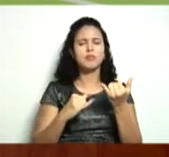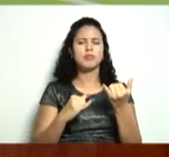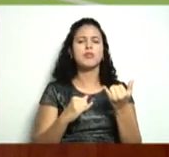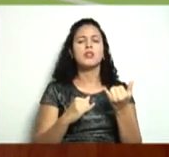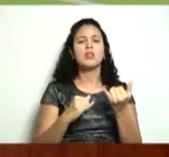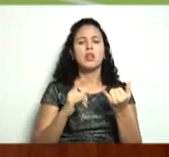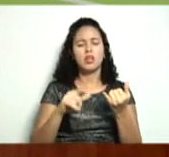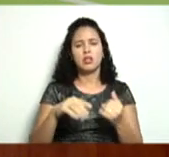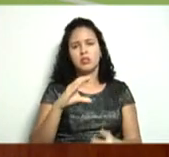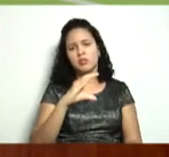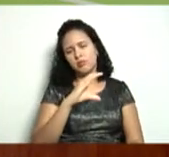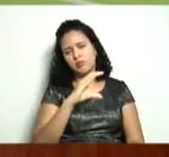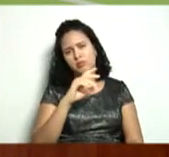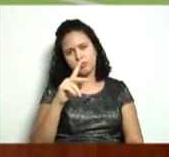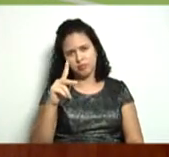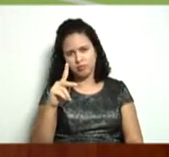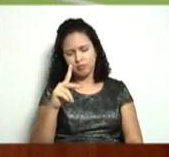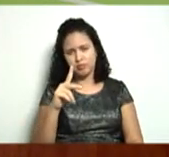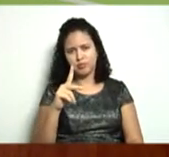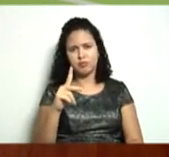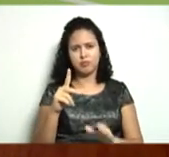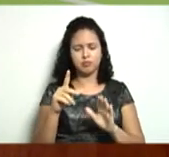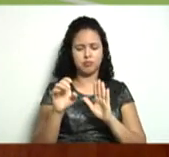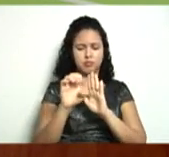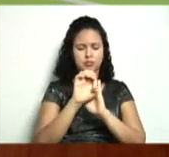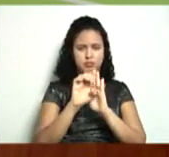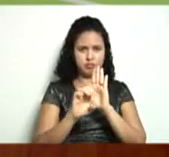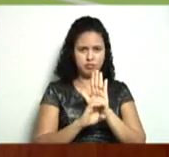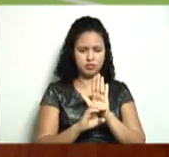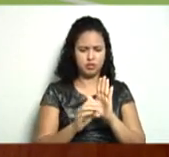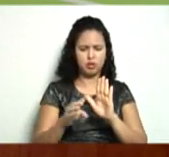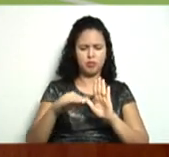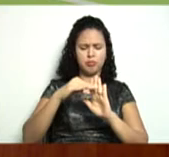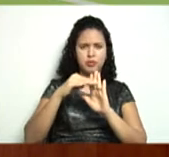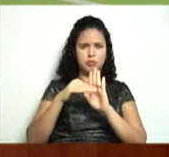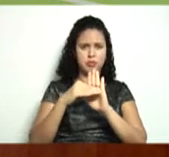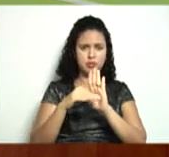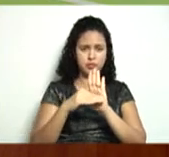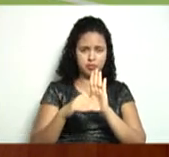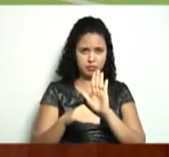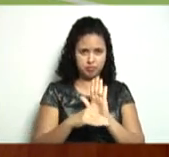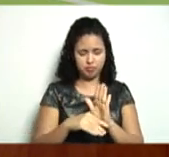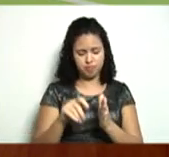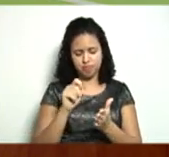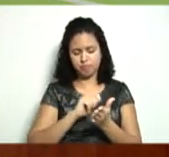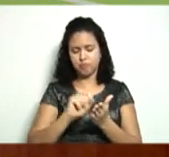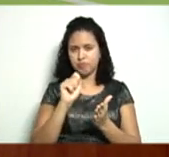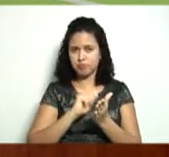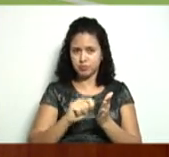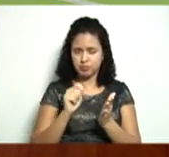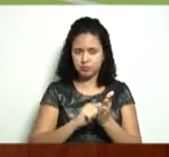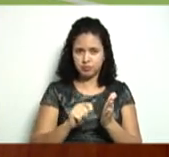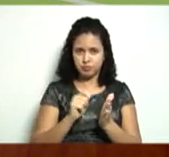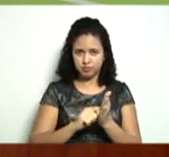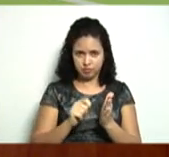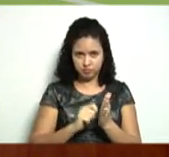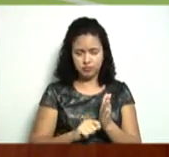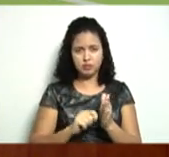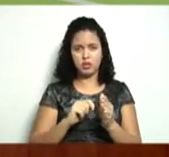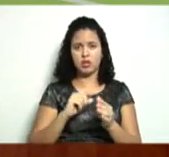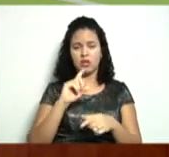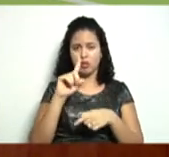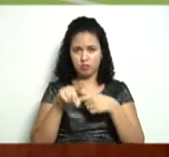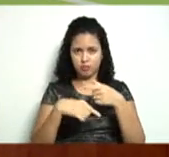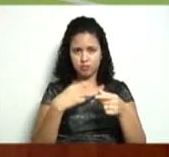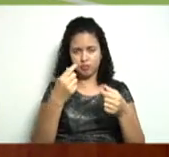cooperativa. Lá que vão estar elencados vários elementos. E é quando a gente registra esse Estatuto Social, que isso a gente vai ver numa outra